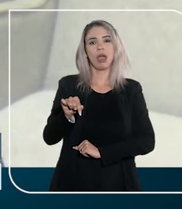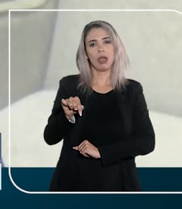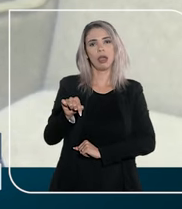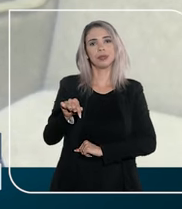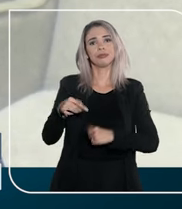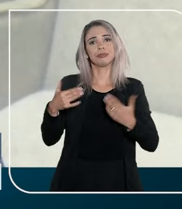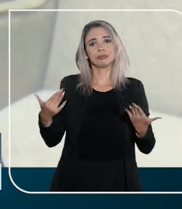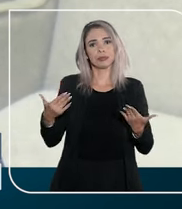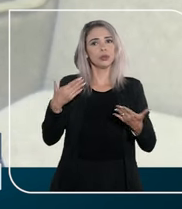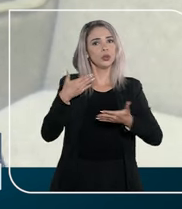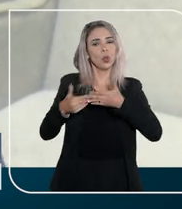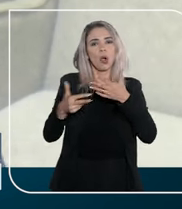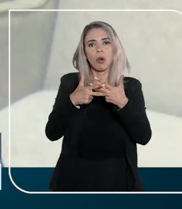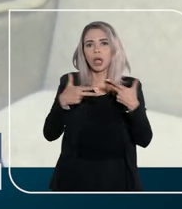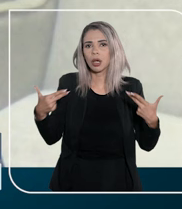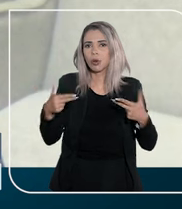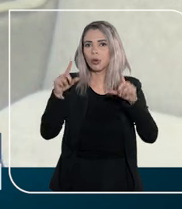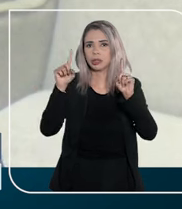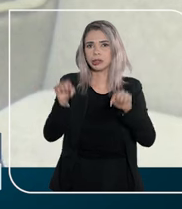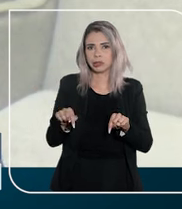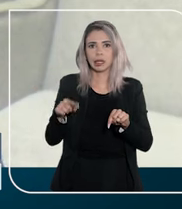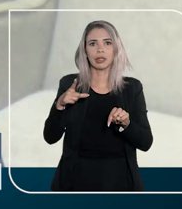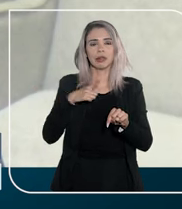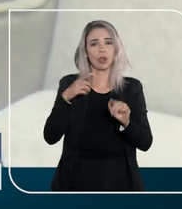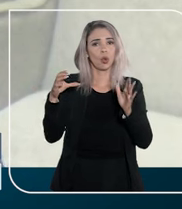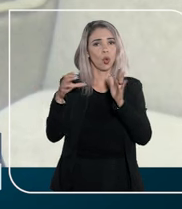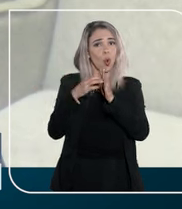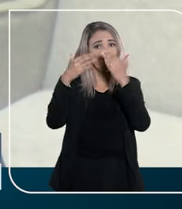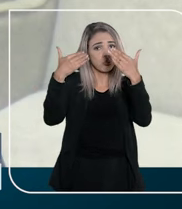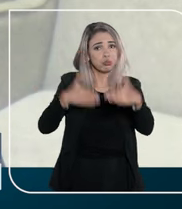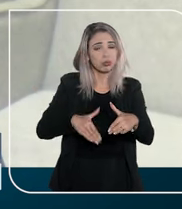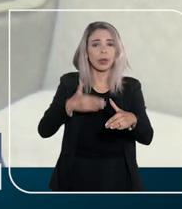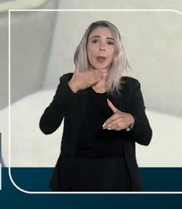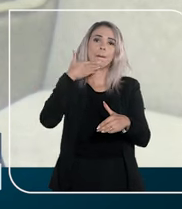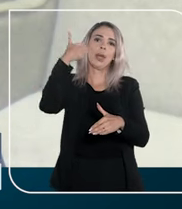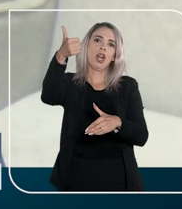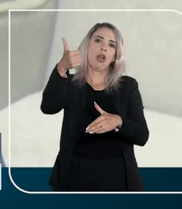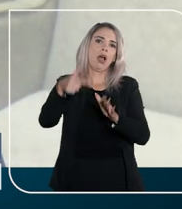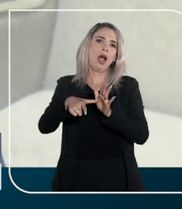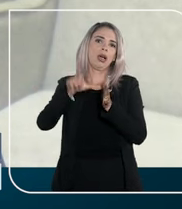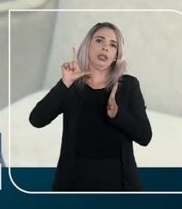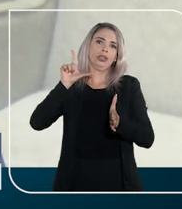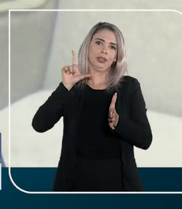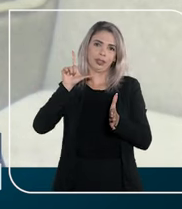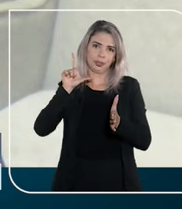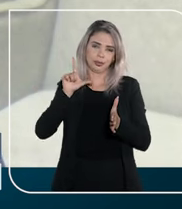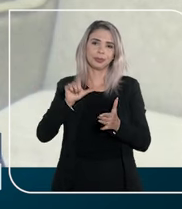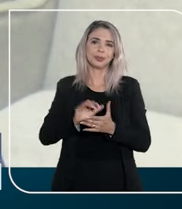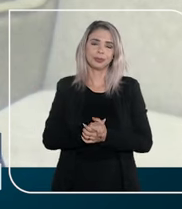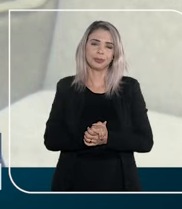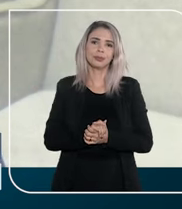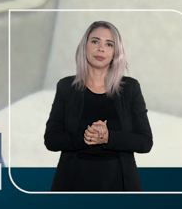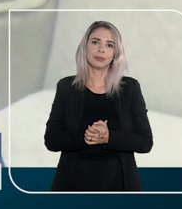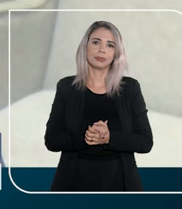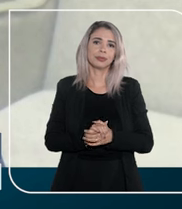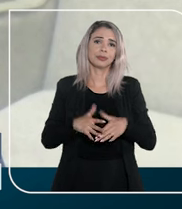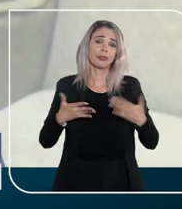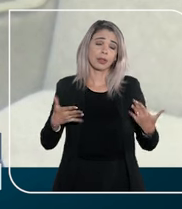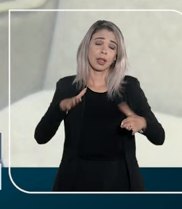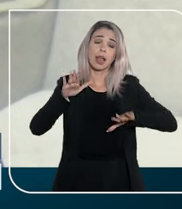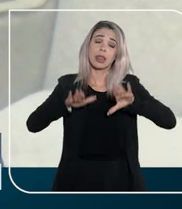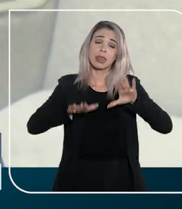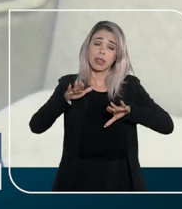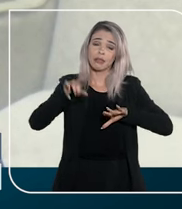judicialmente alguma situação que envolve o concurso público, melhor, porque talvez isso, até sob